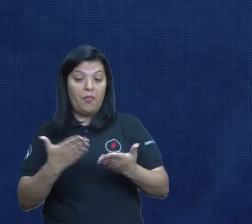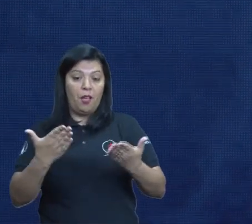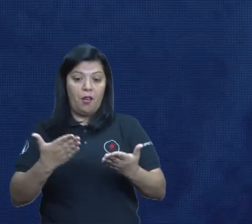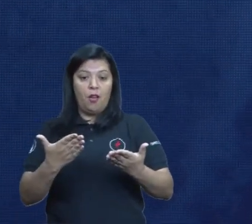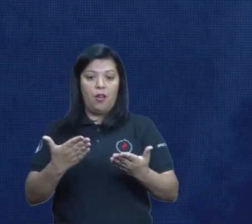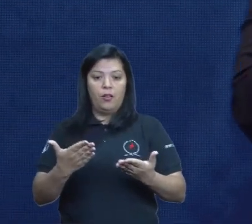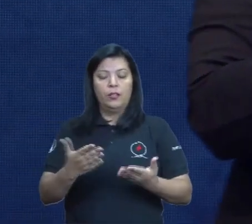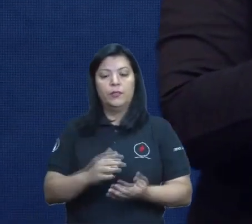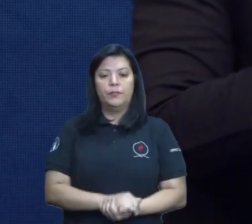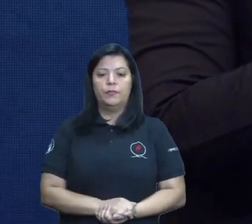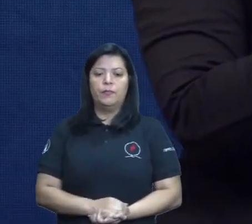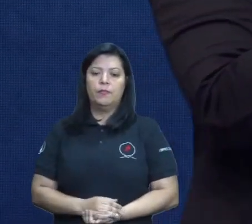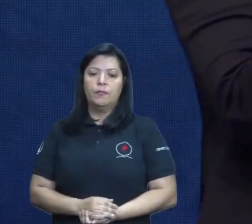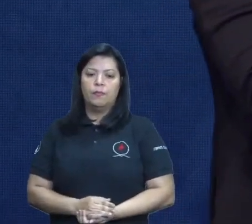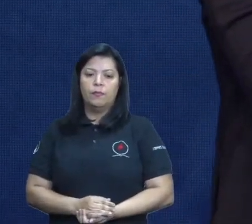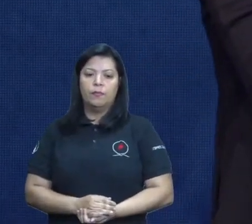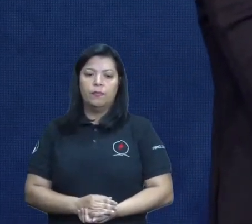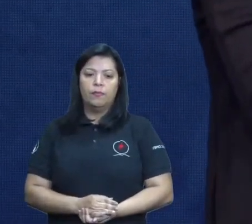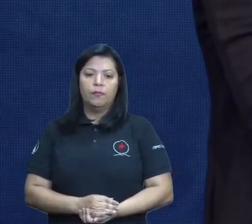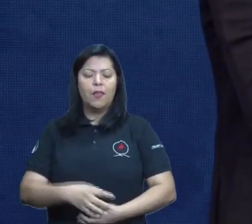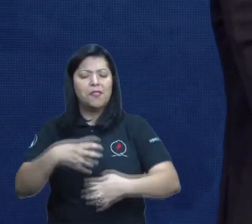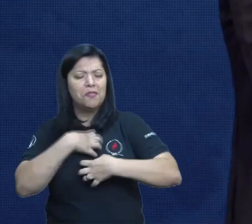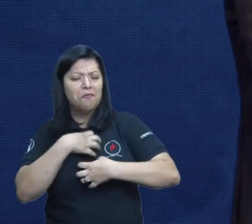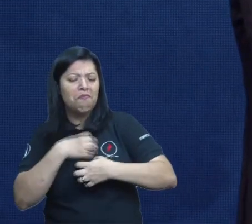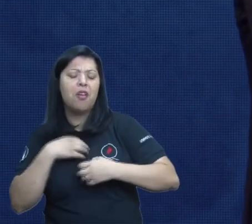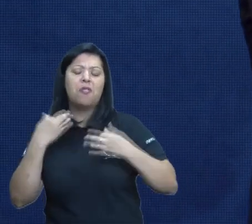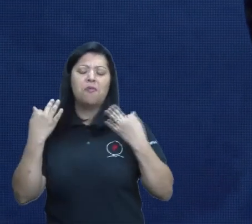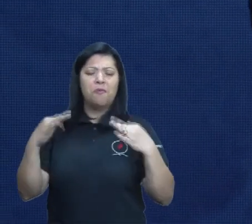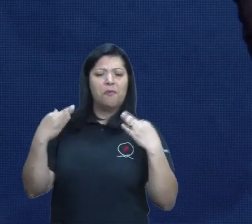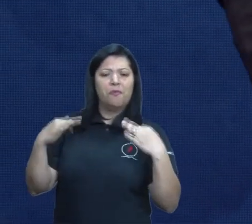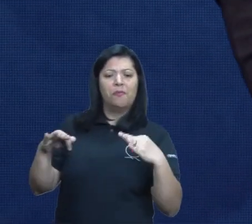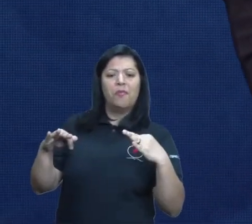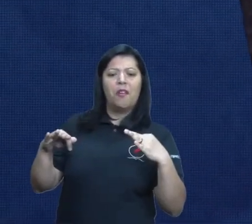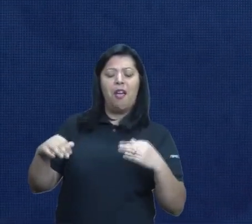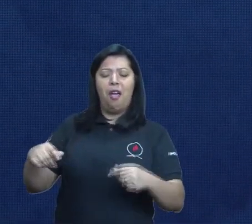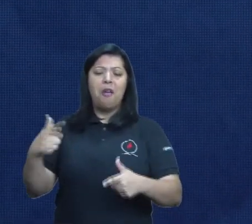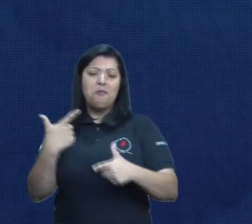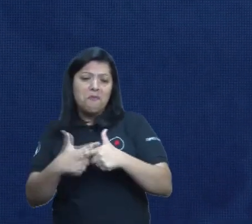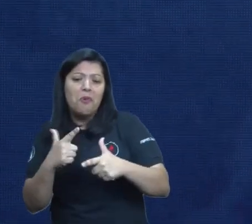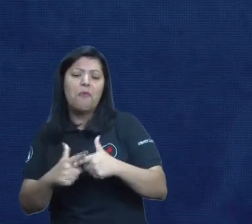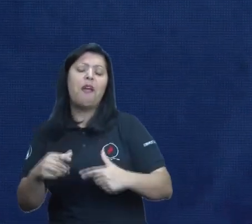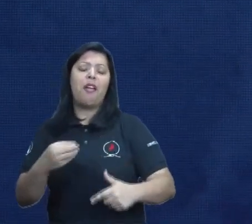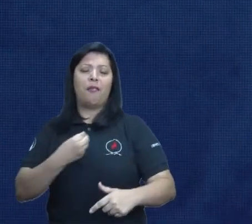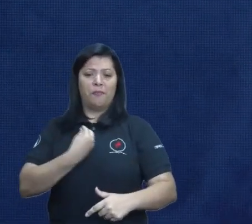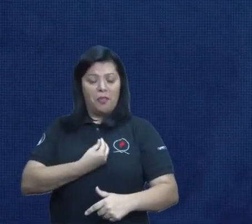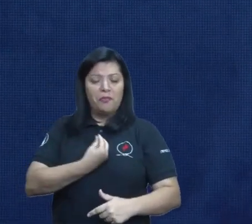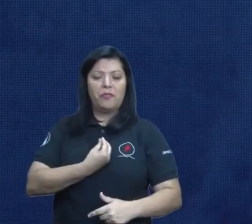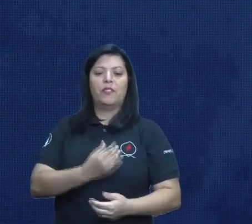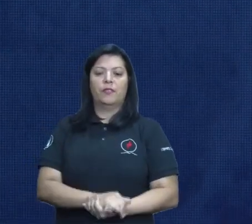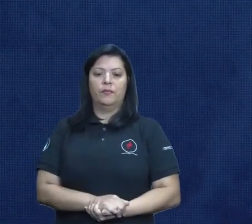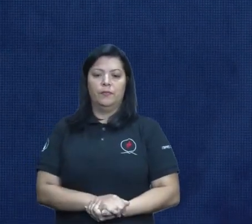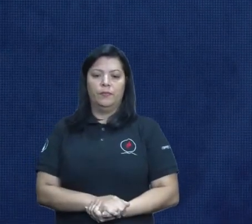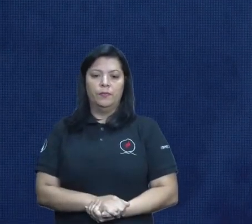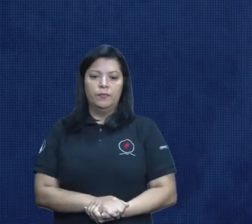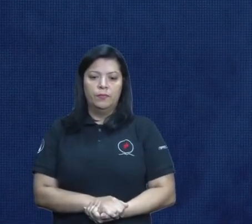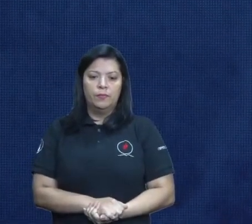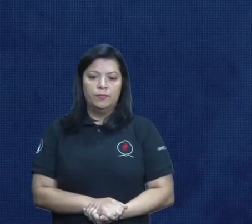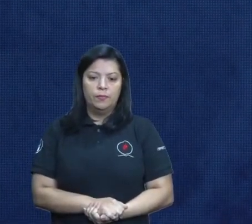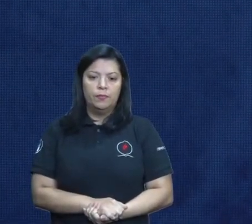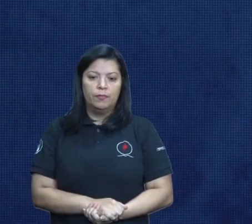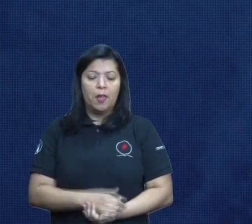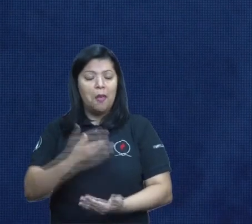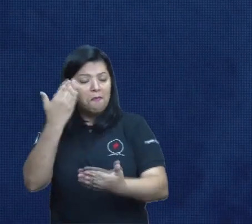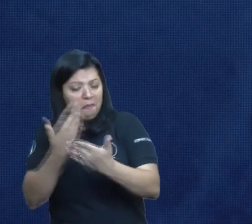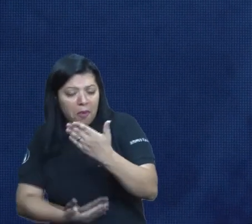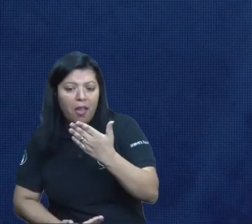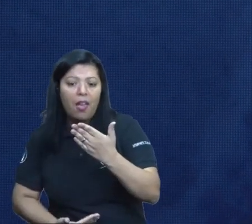esteja hoje aqui machucado pelos acidentes da vida machucado pelas perdas e pensando